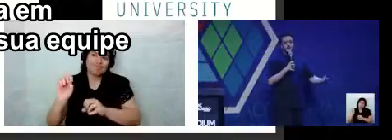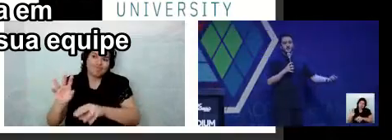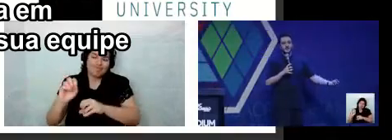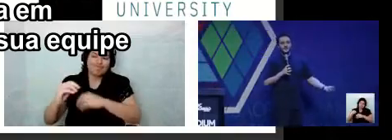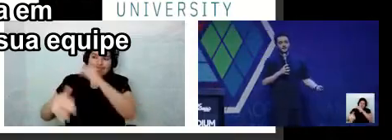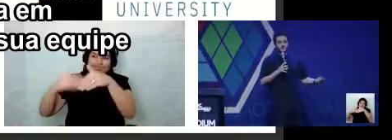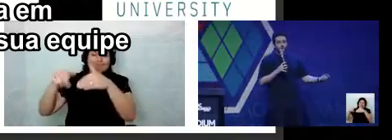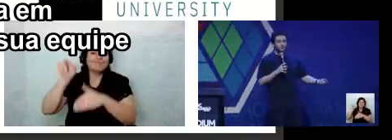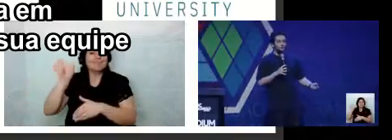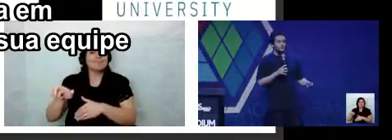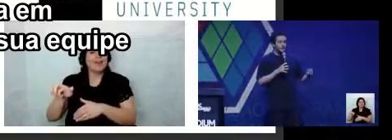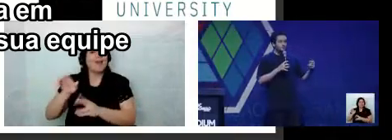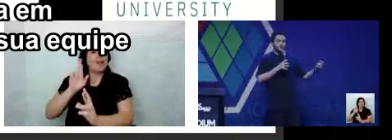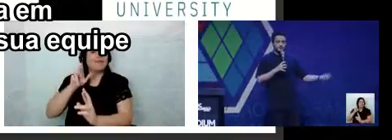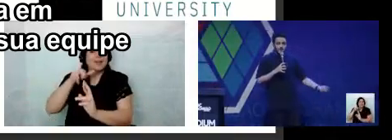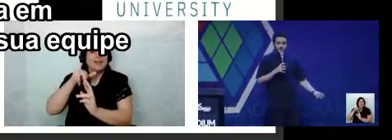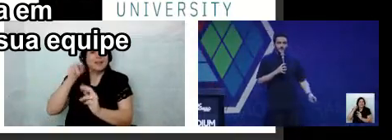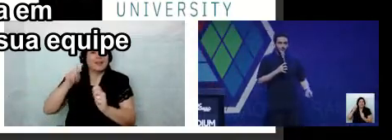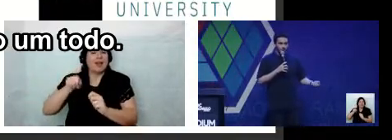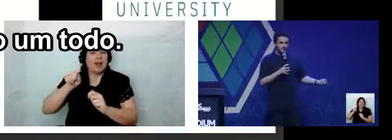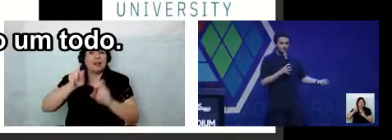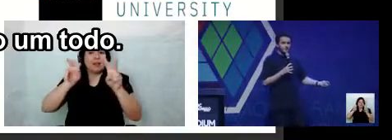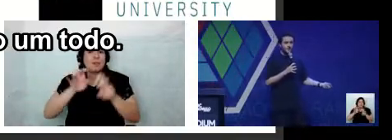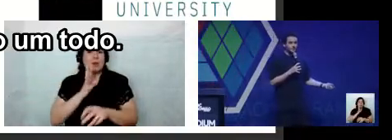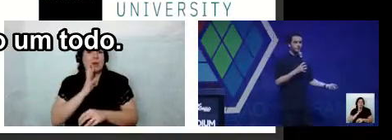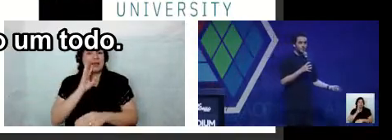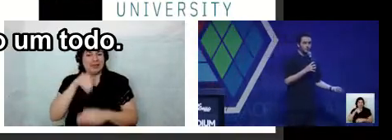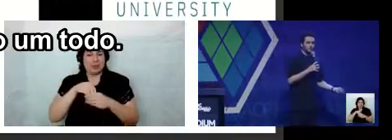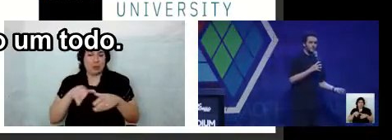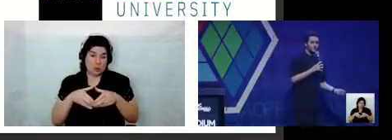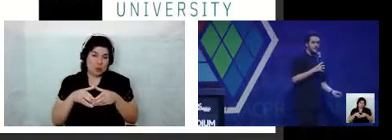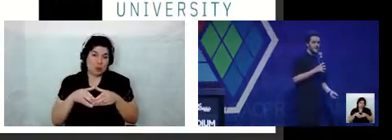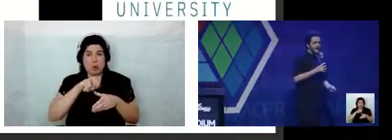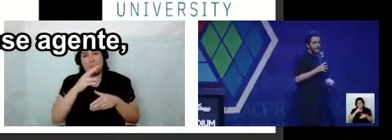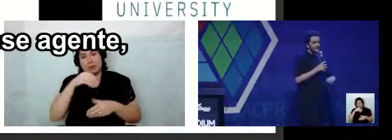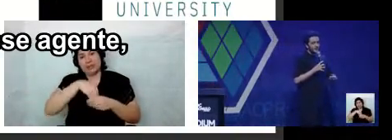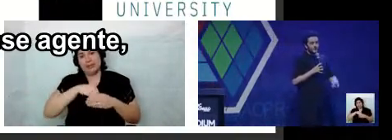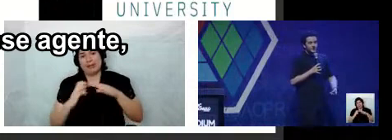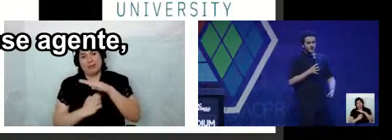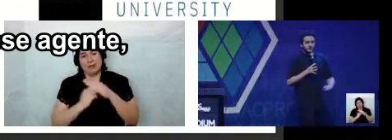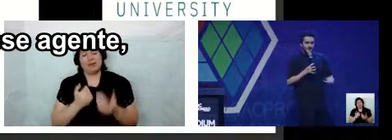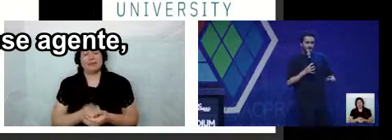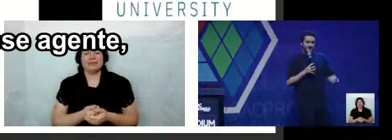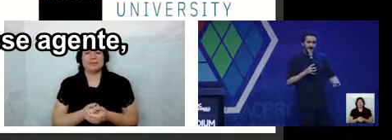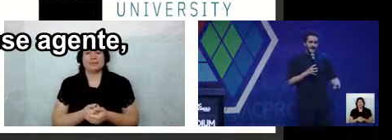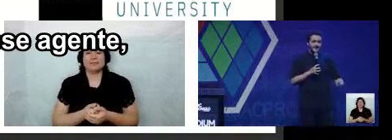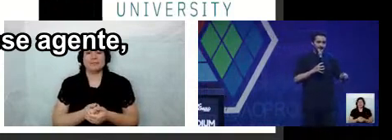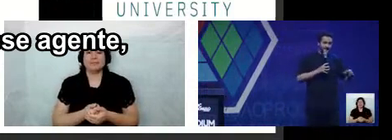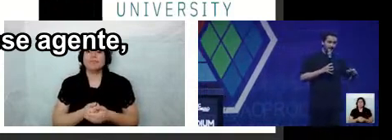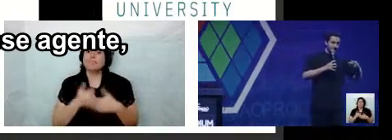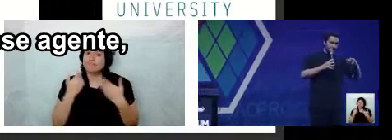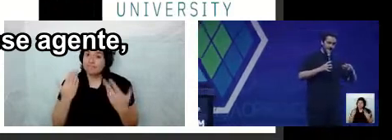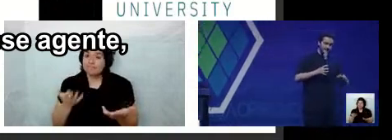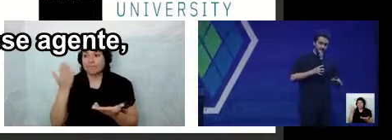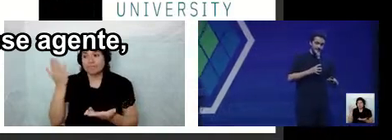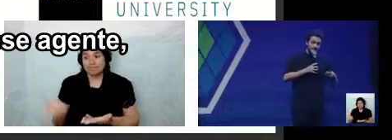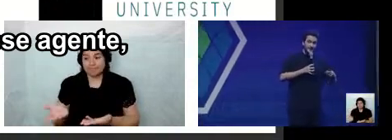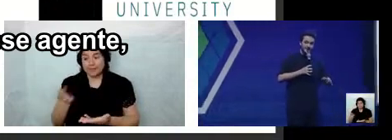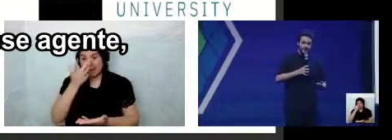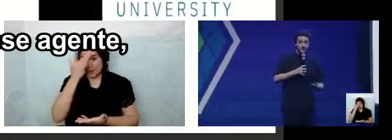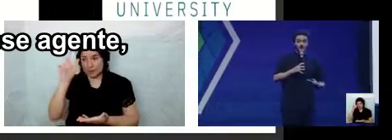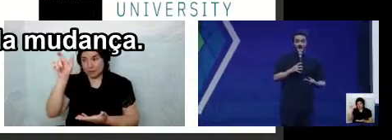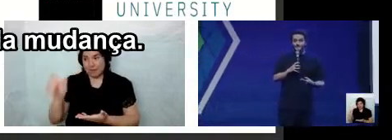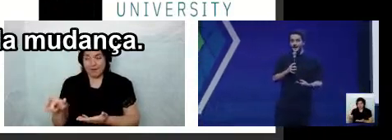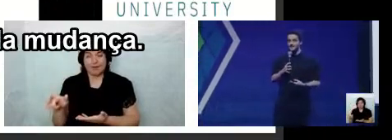torná-lo uma referência em determinado assunto dentro da sua equipe ou dentro da sua empresa como um todo. E aí, a partir disso, esse cara,